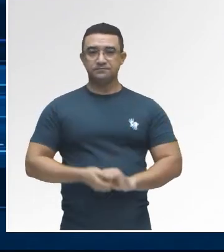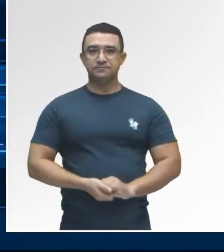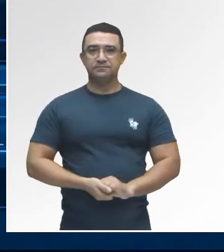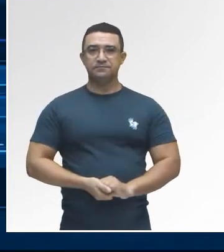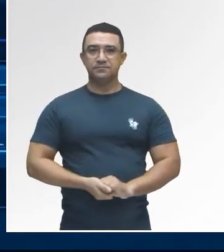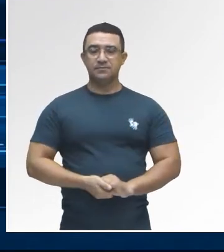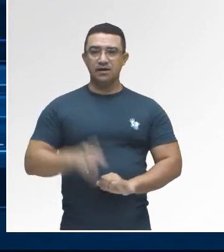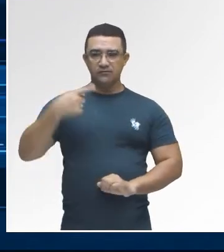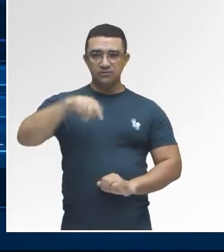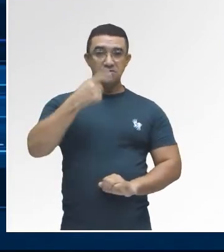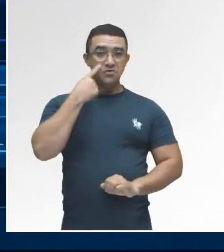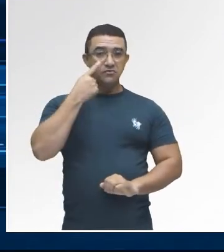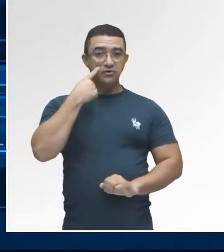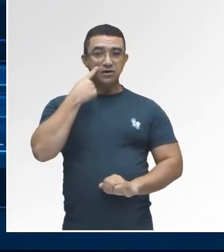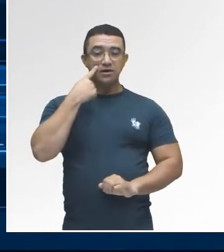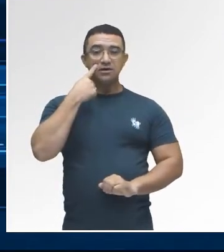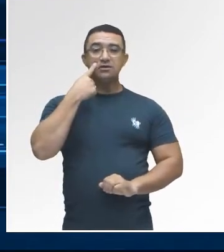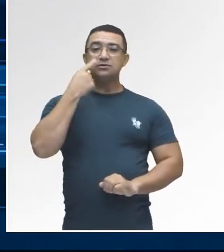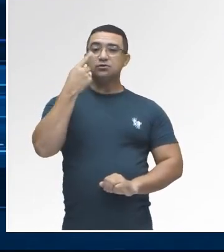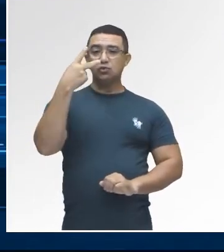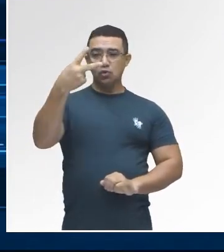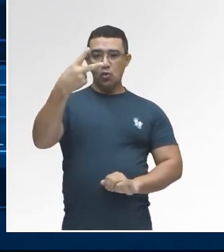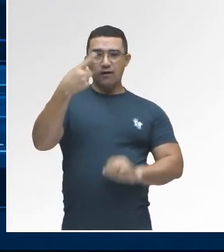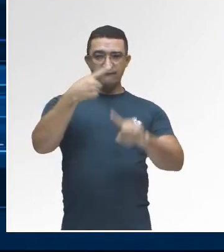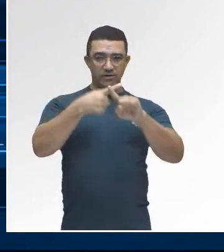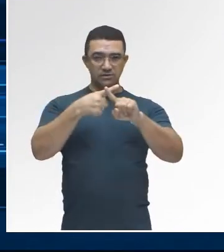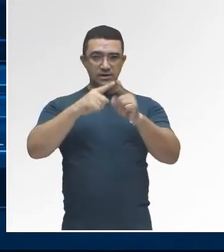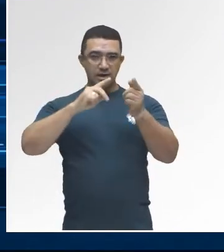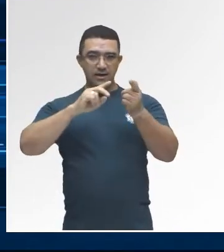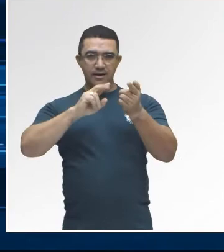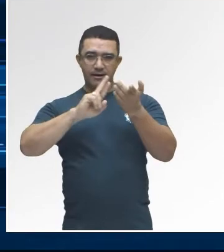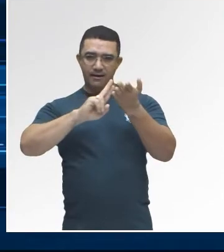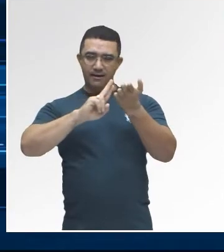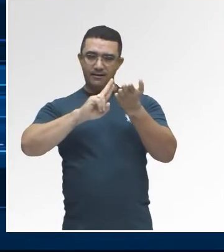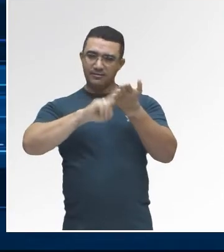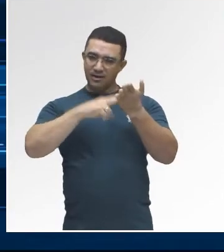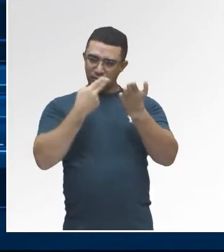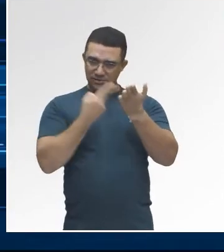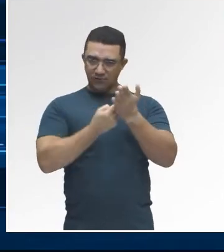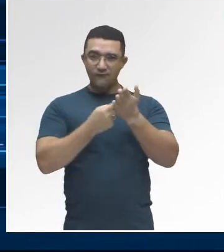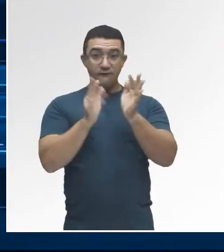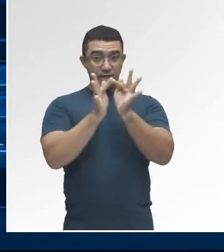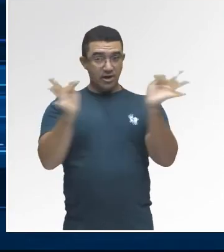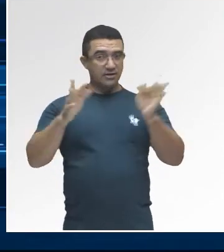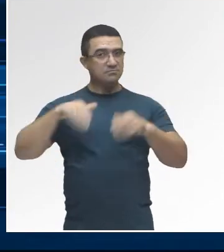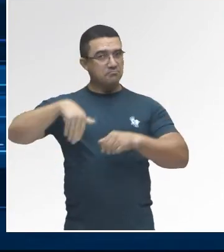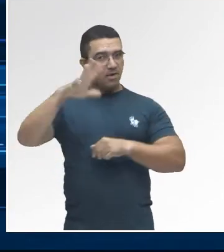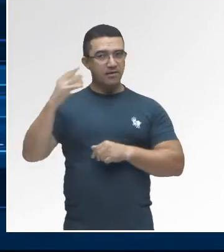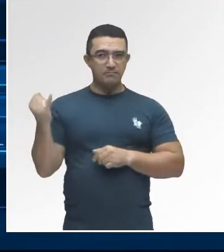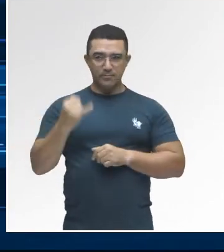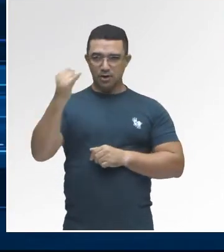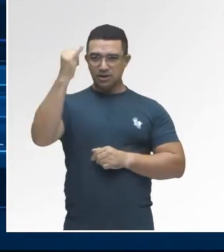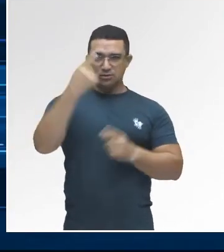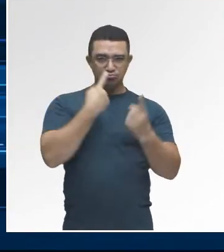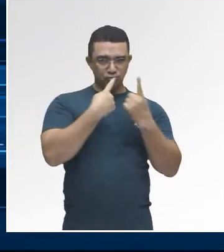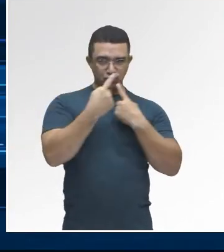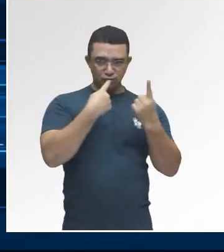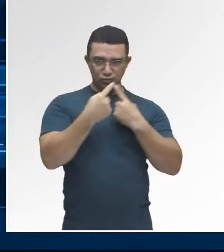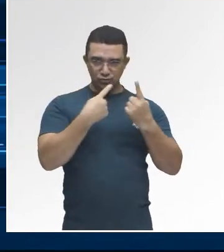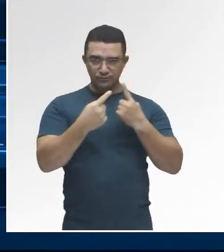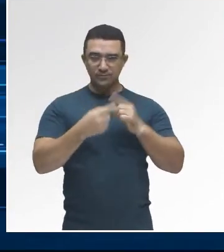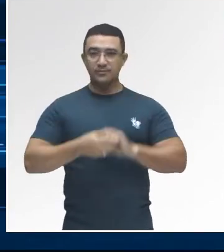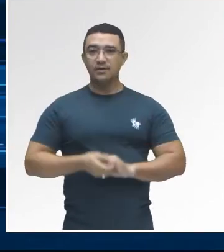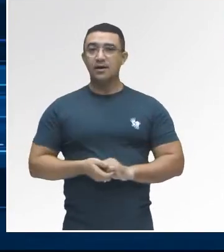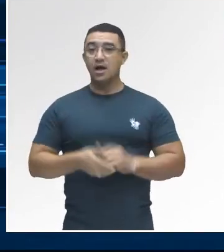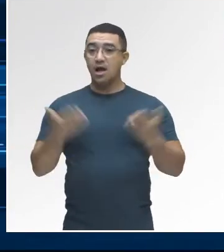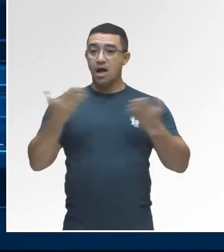vocês acompanharam aí 2 vezes, né, as traduções das frases mais importantes desse diálogo. Agora vocês vão ver, né, ouvir